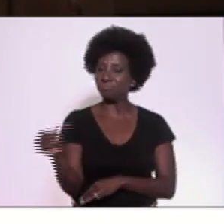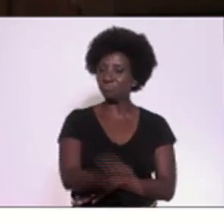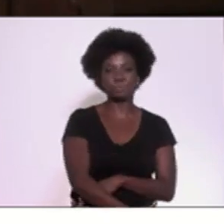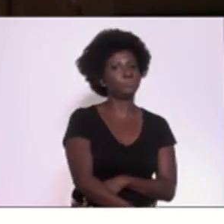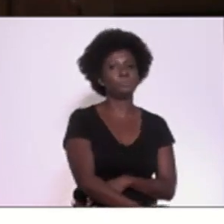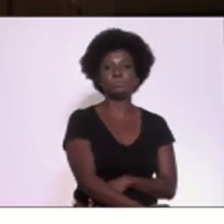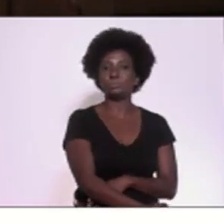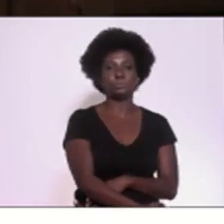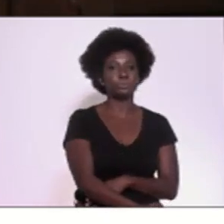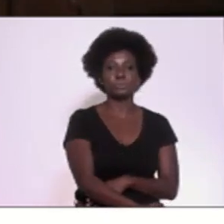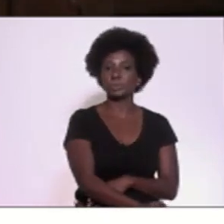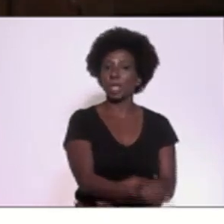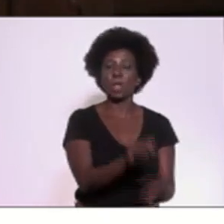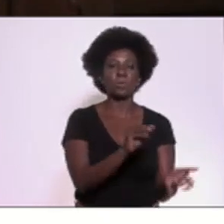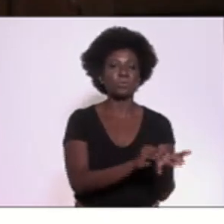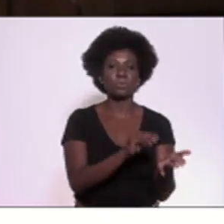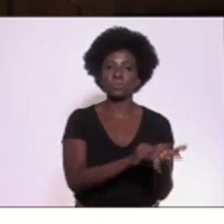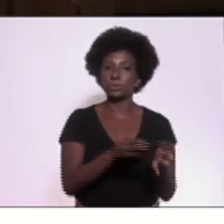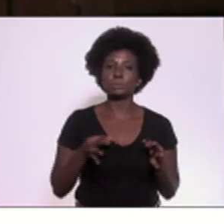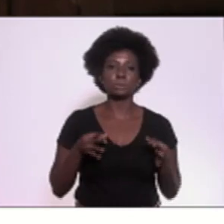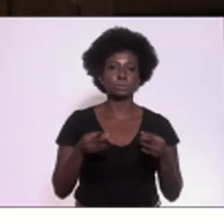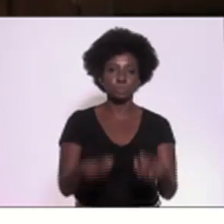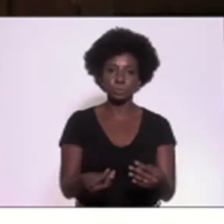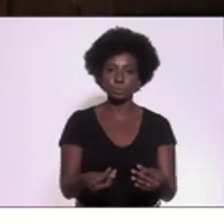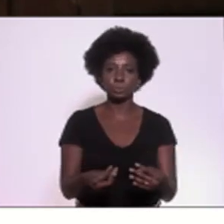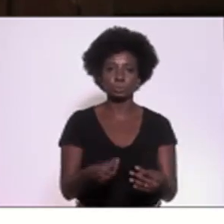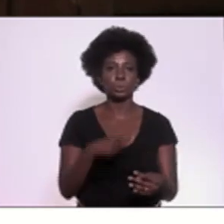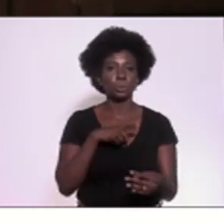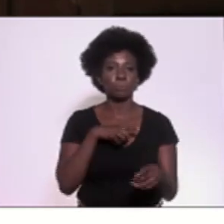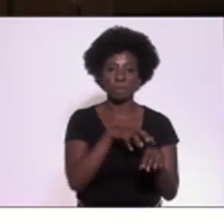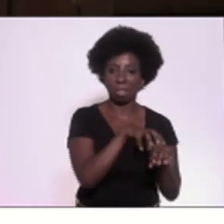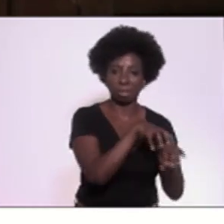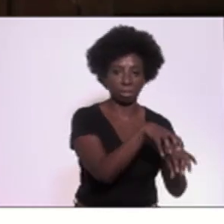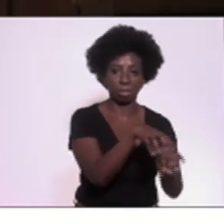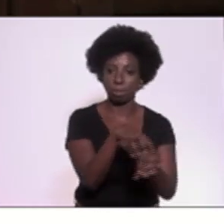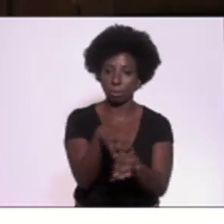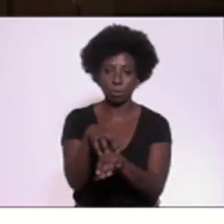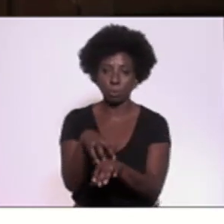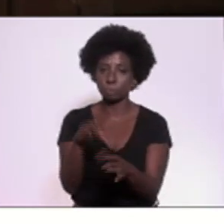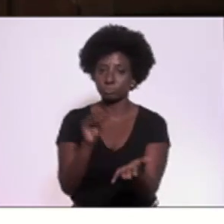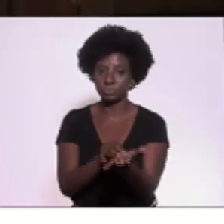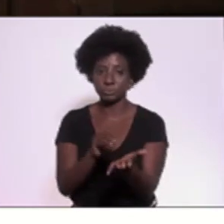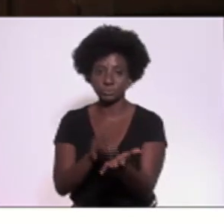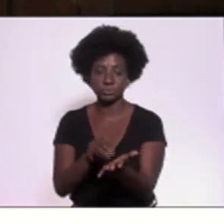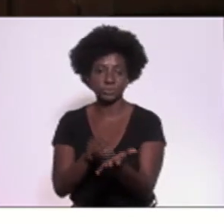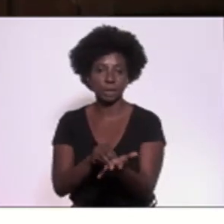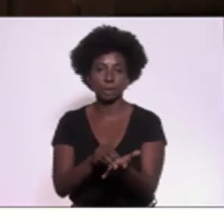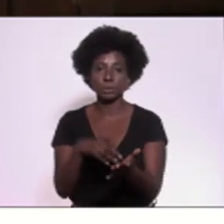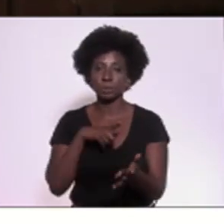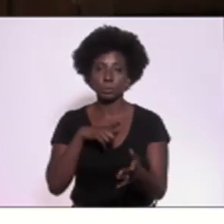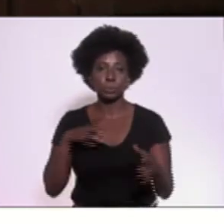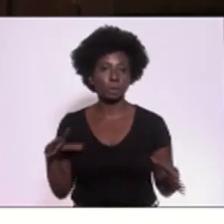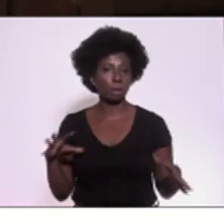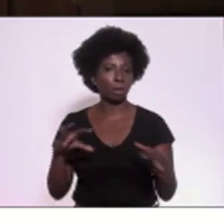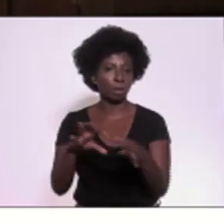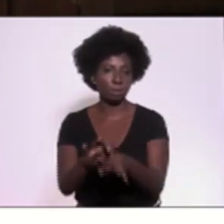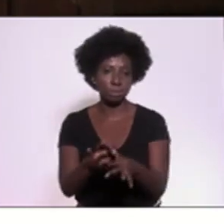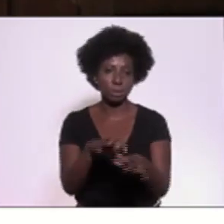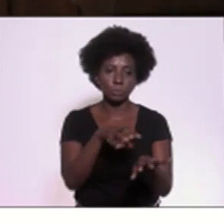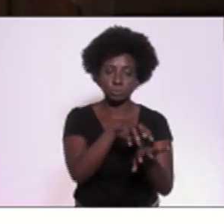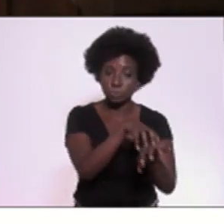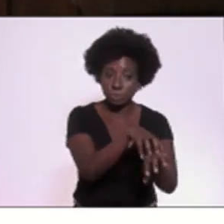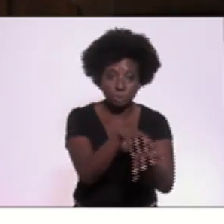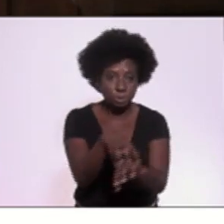não temos integração com os lugares intradomiciliares. Nós não temos integração com uma malha de transporte